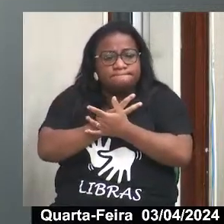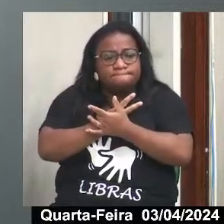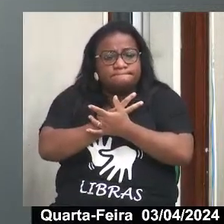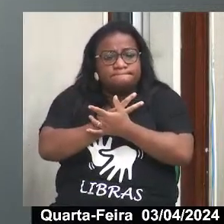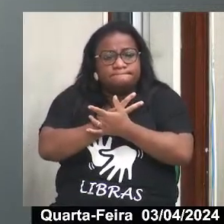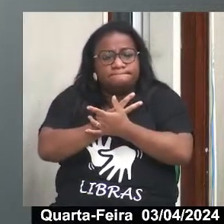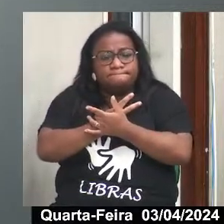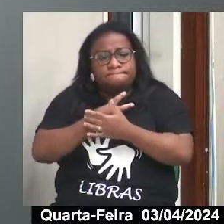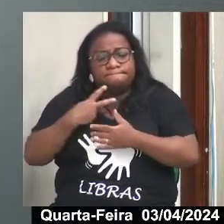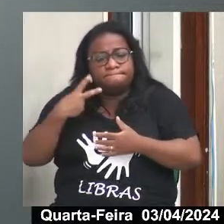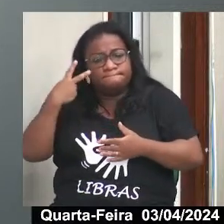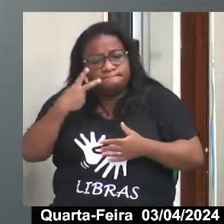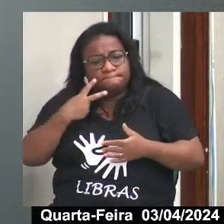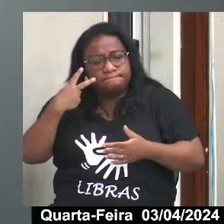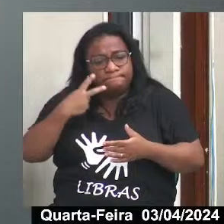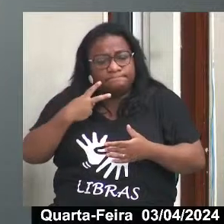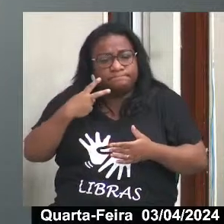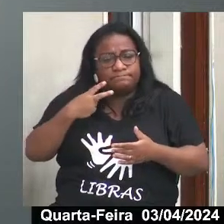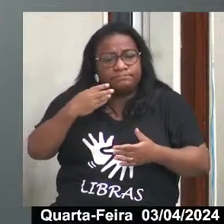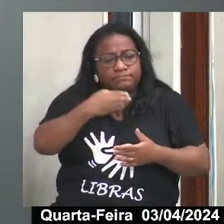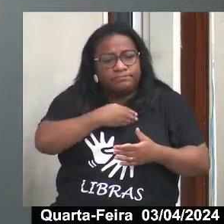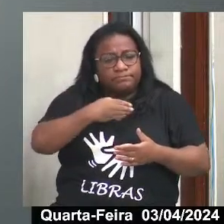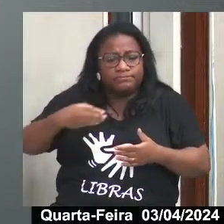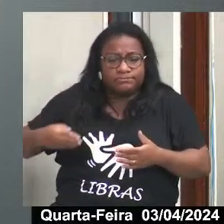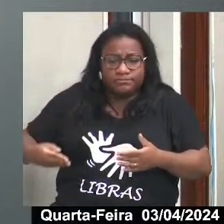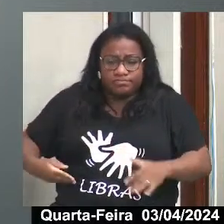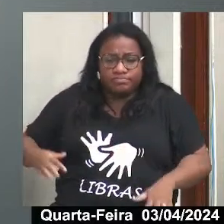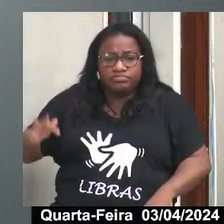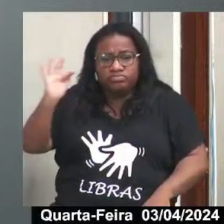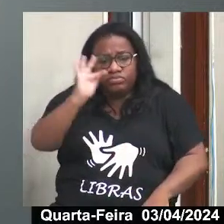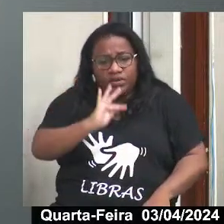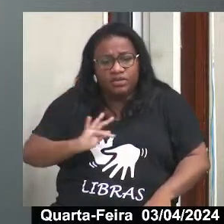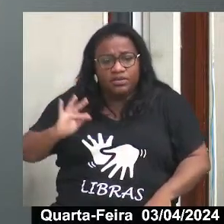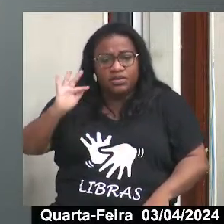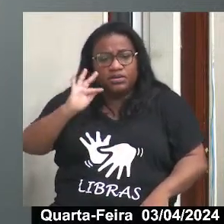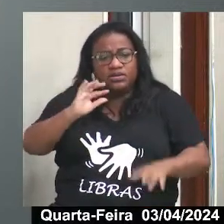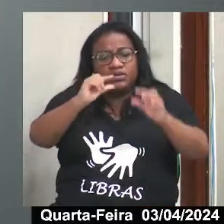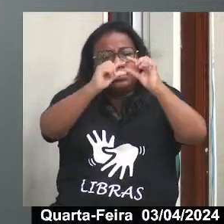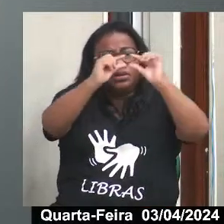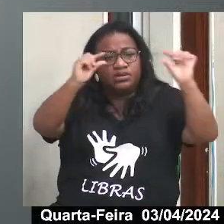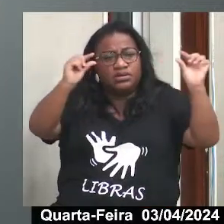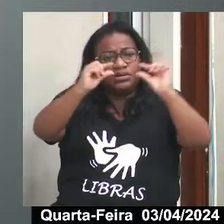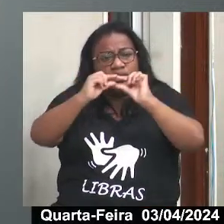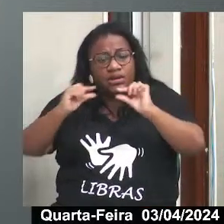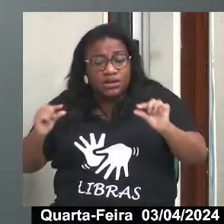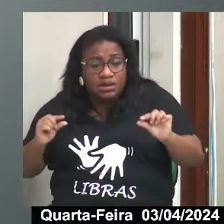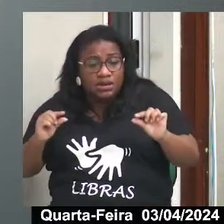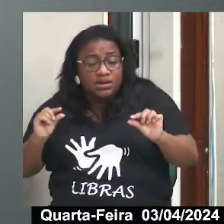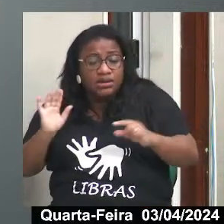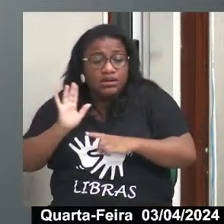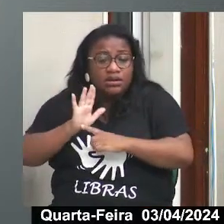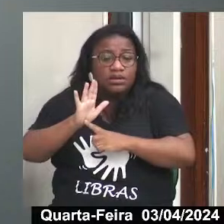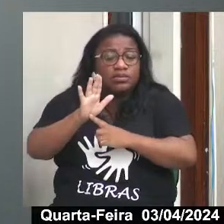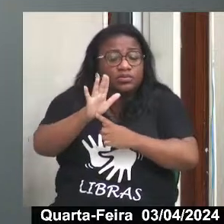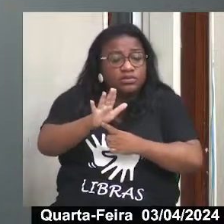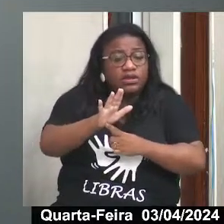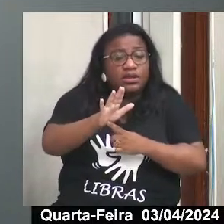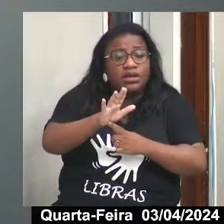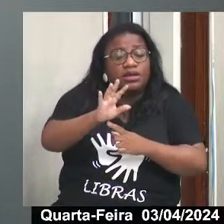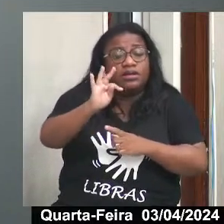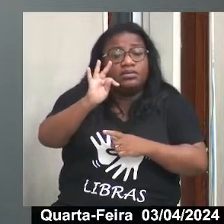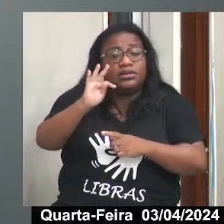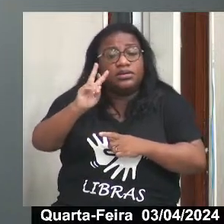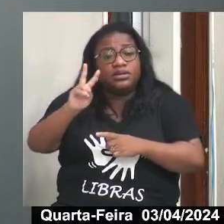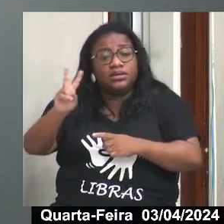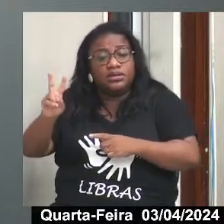prerrogativa de ter o governo federal ao seu favor para poder trazer emendas e provar de fato para que veio para essa